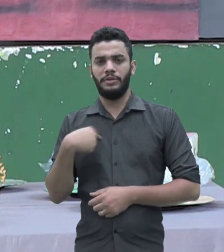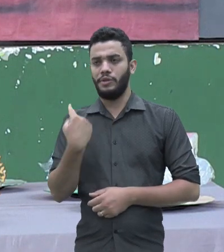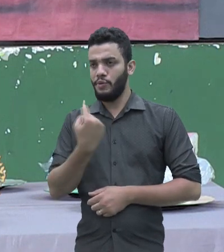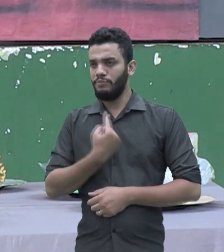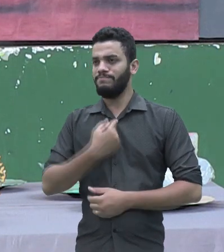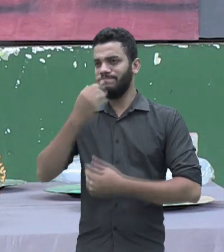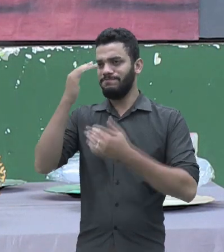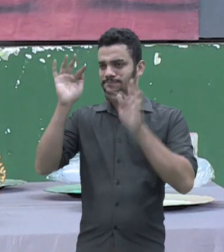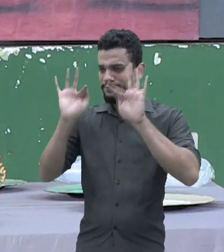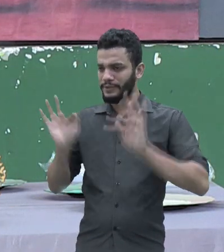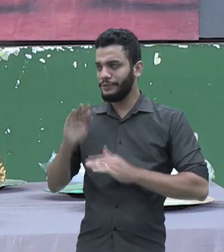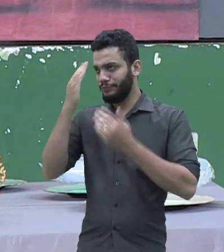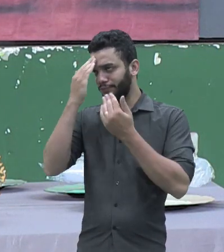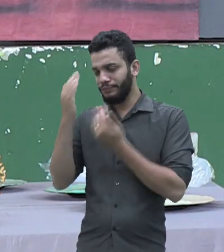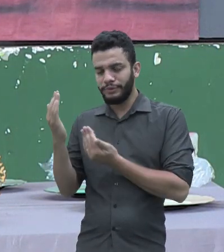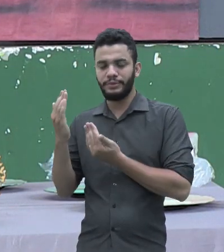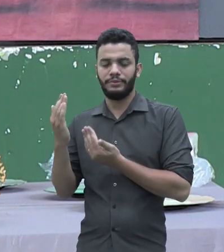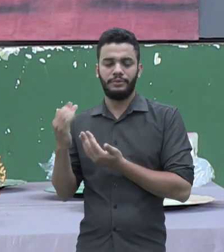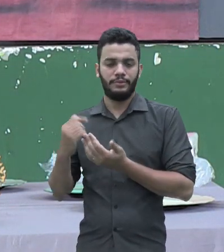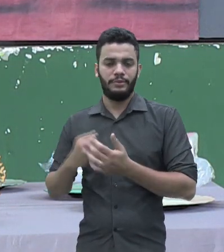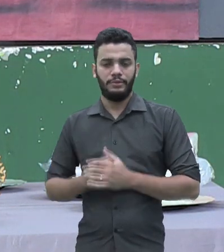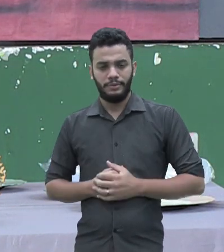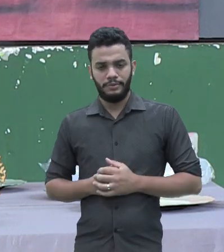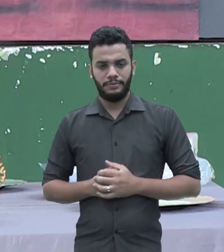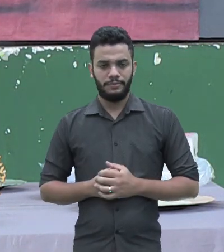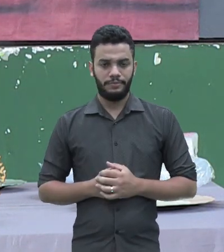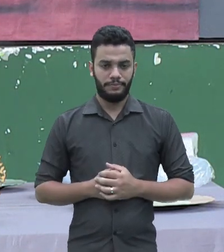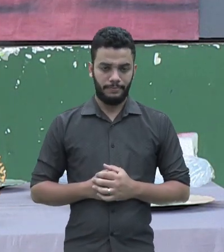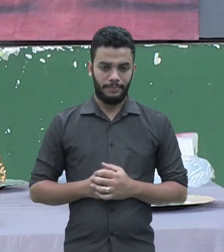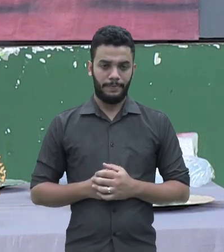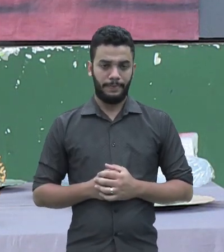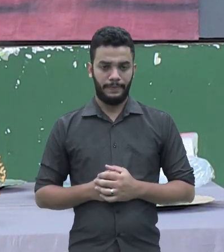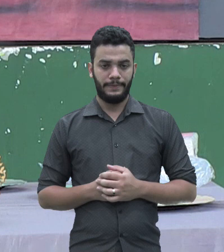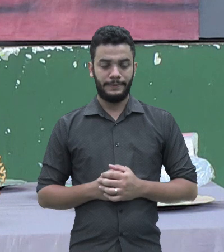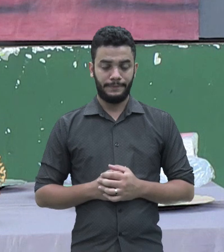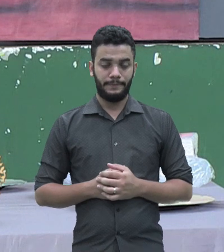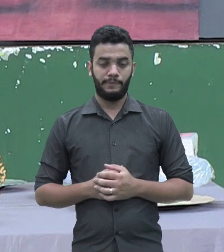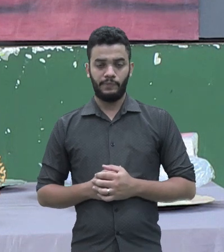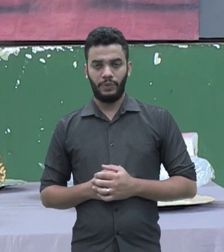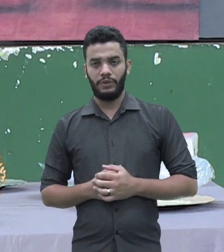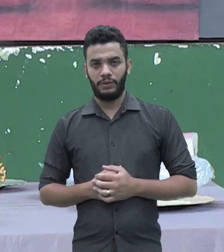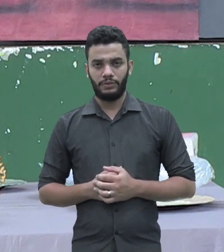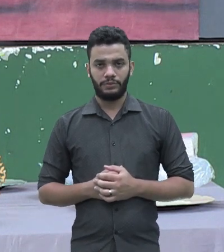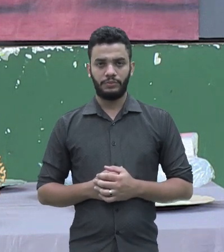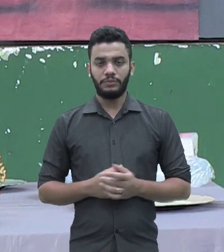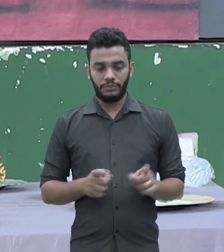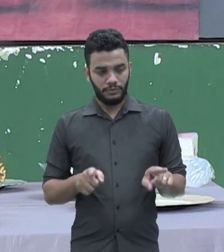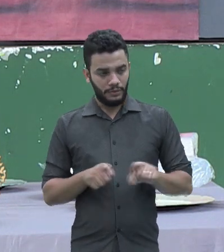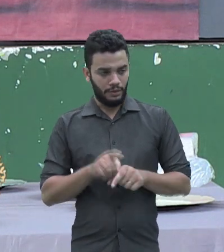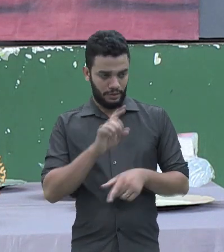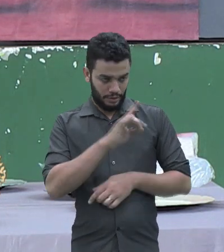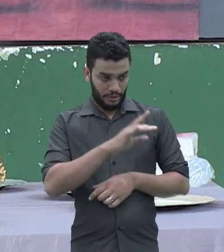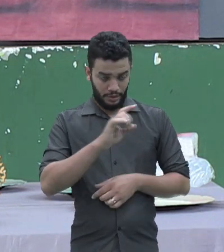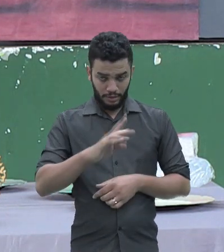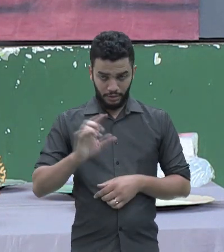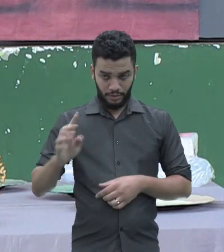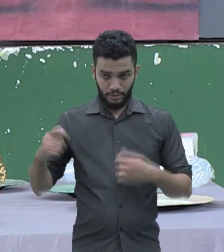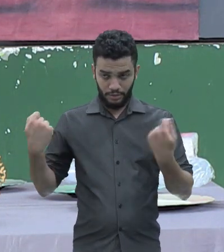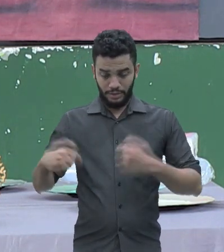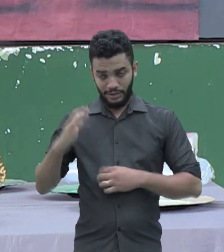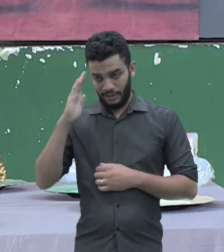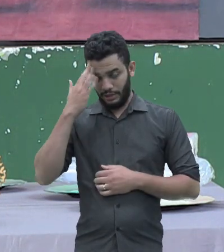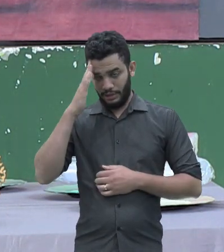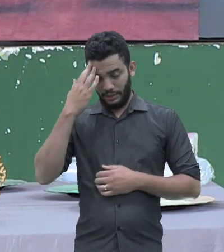os demais colegas aqui, que não são da área de língua inglesa. Health é saúde, né? Home é o nosso lar. Family é a